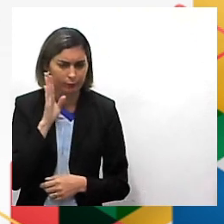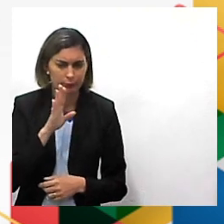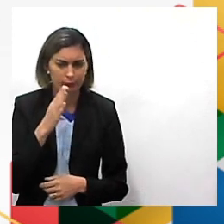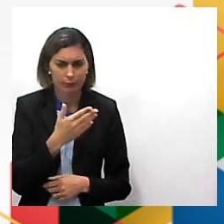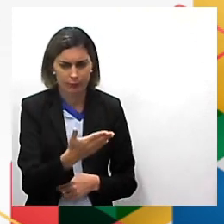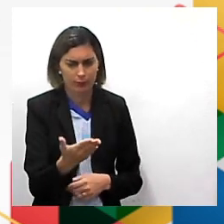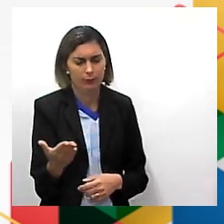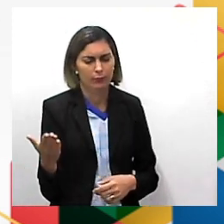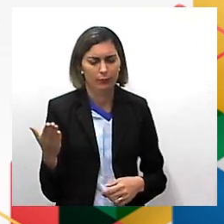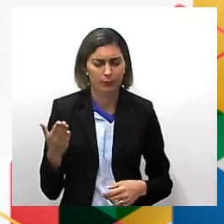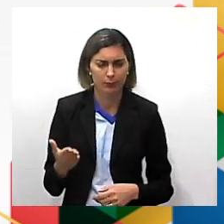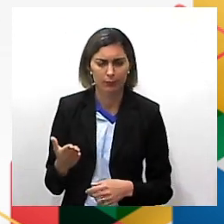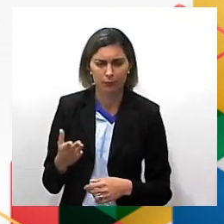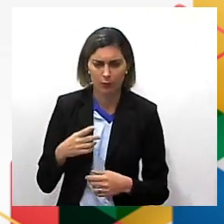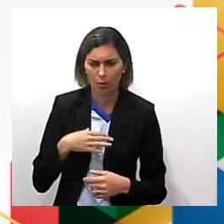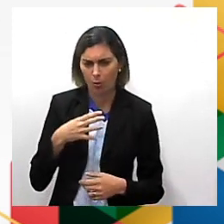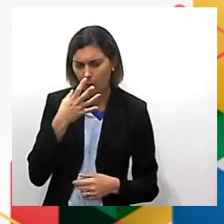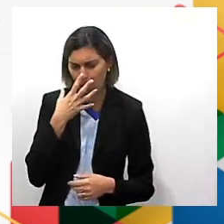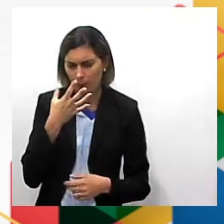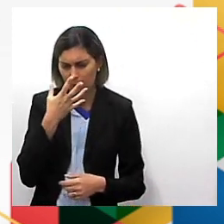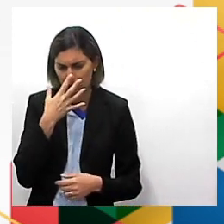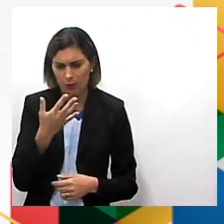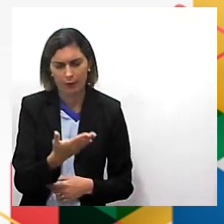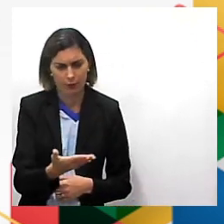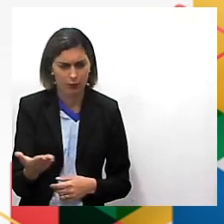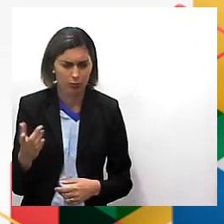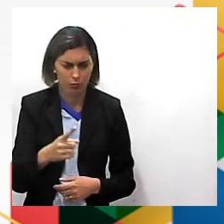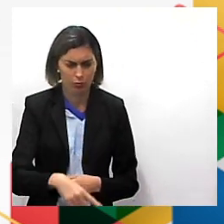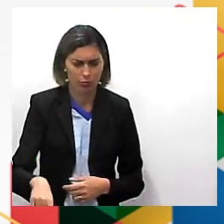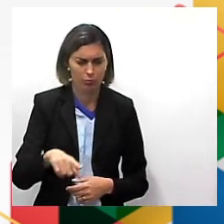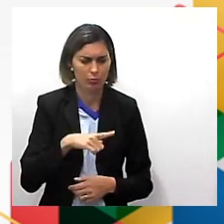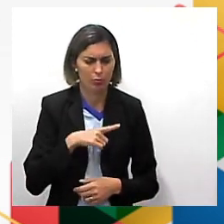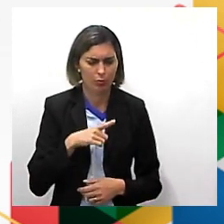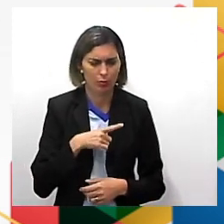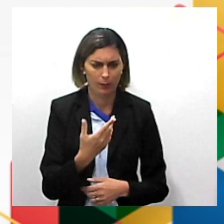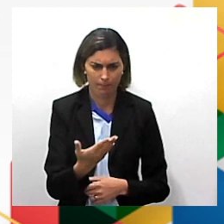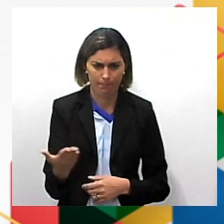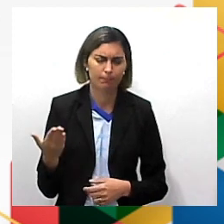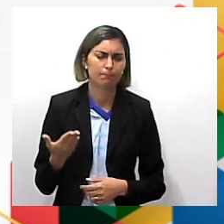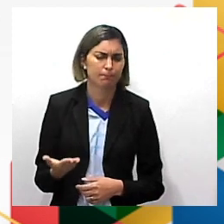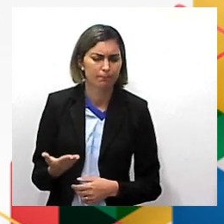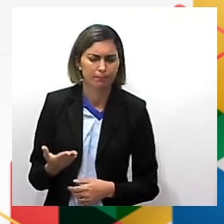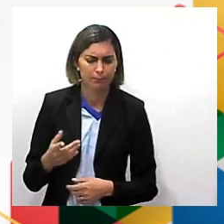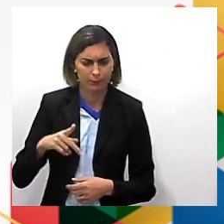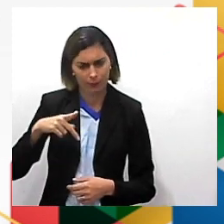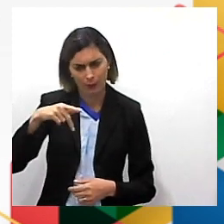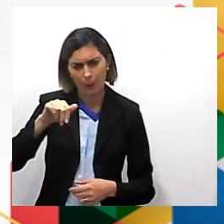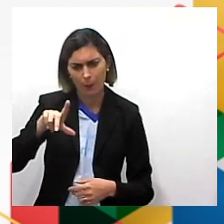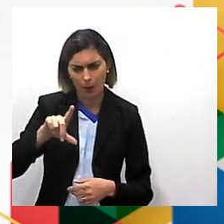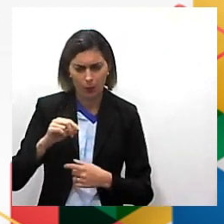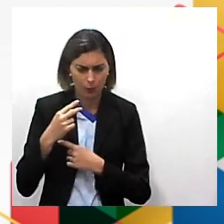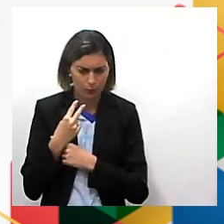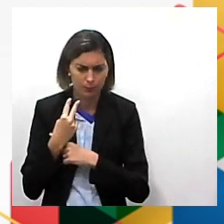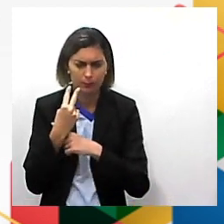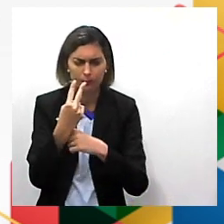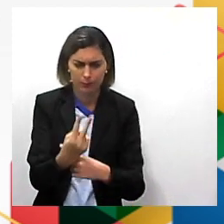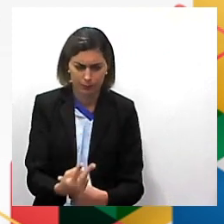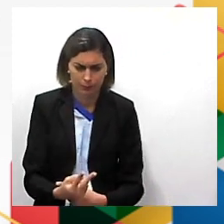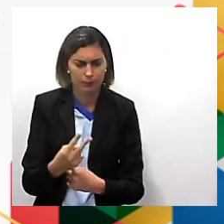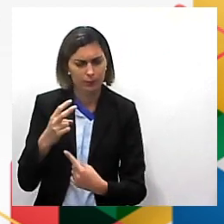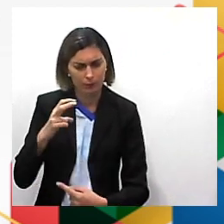olha que legal. Observe que a gente tem aqui o seguinte, Paulo